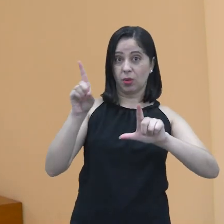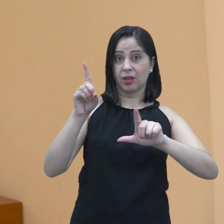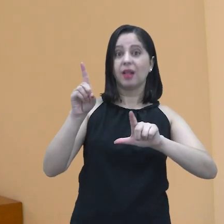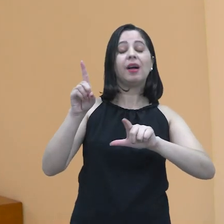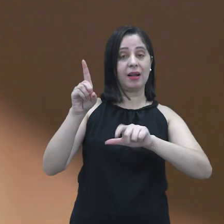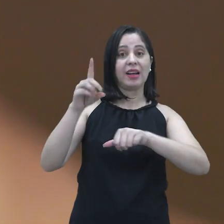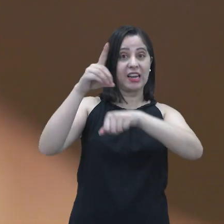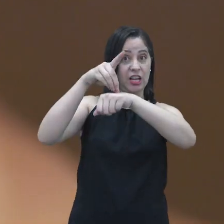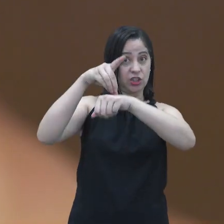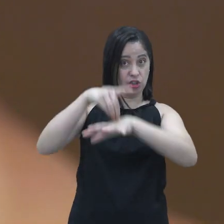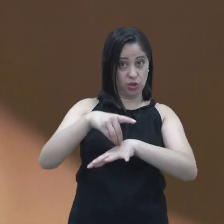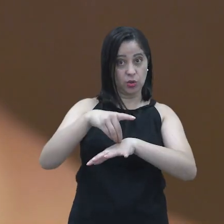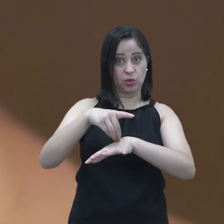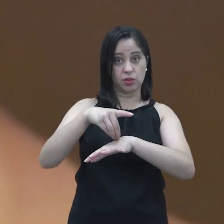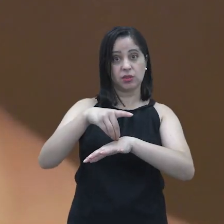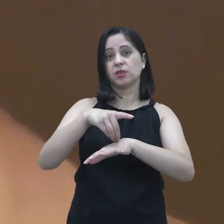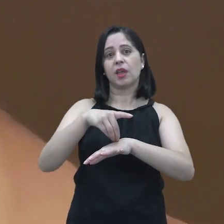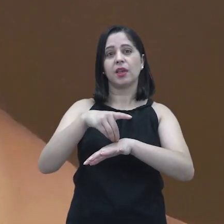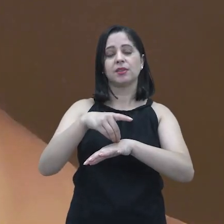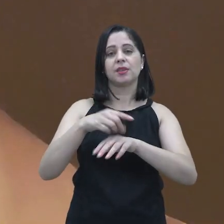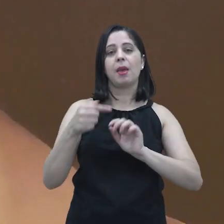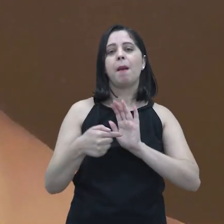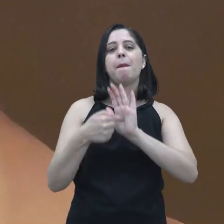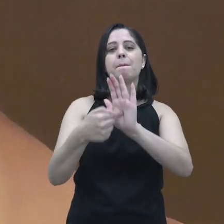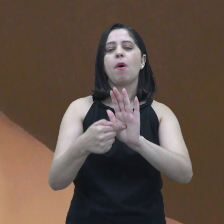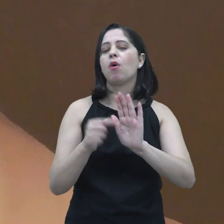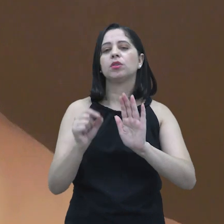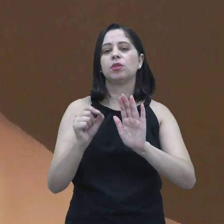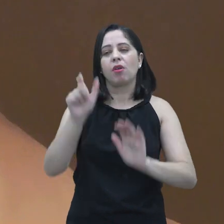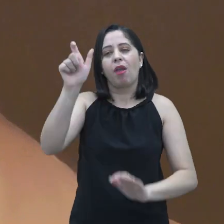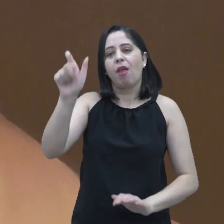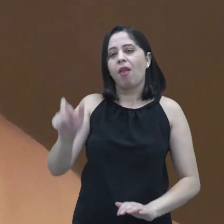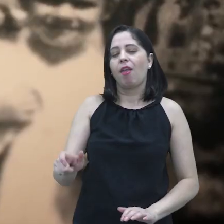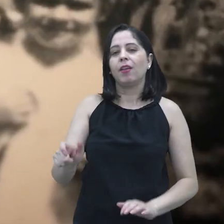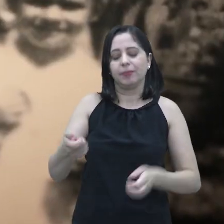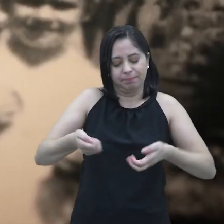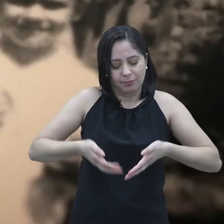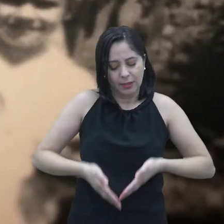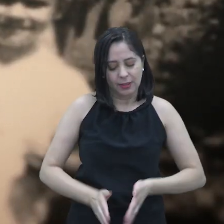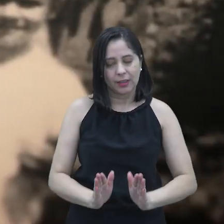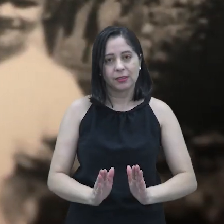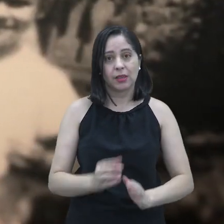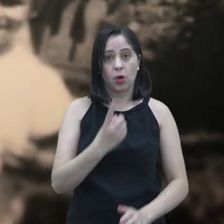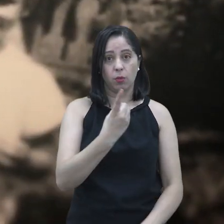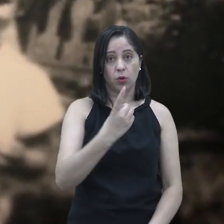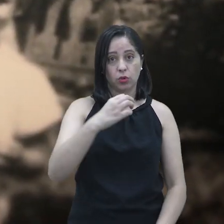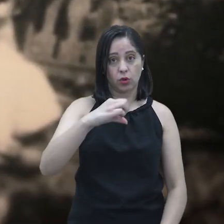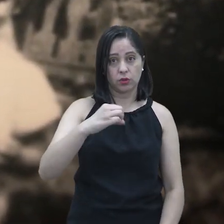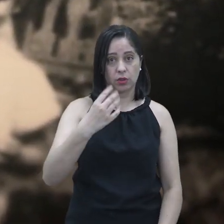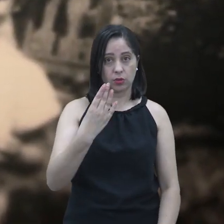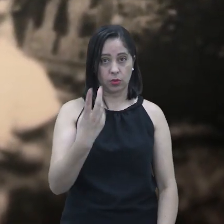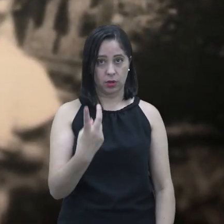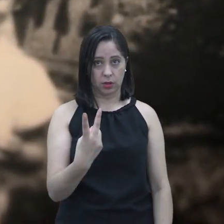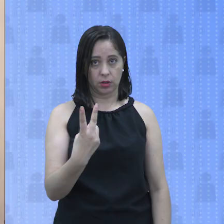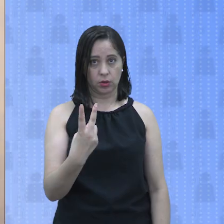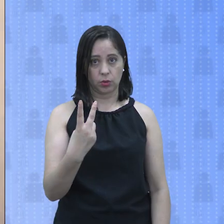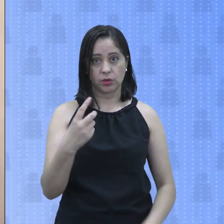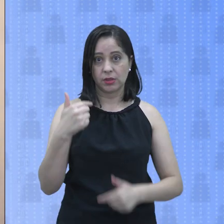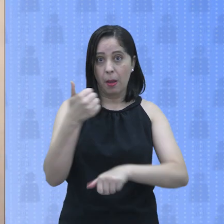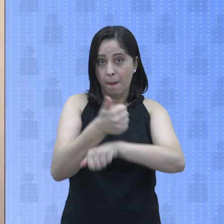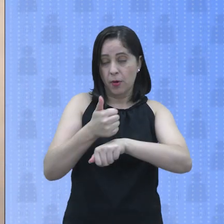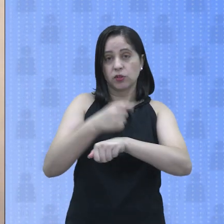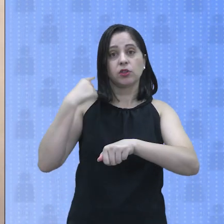José dos Campos é um reconhecimento à figura histórica de Franz de Castro. Ele nasceu em 1942,